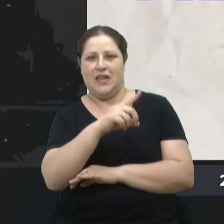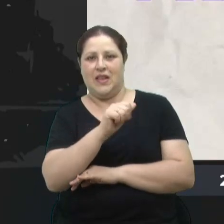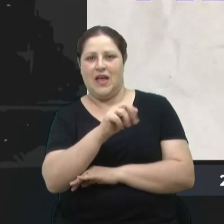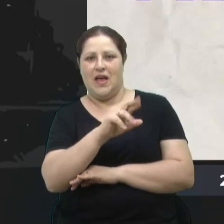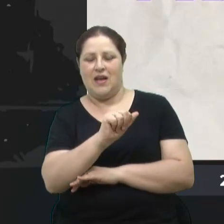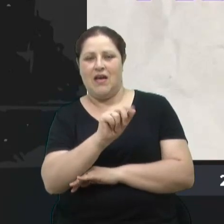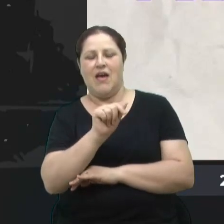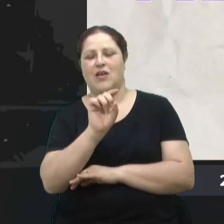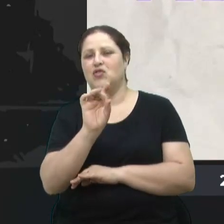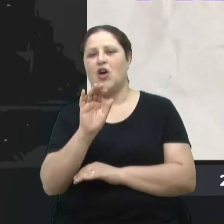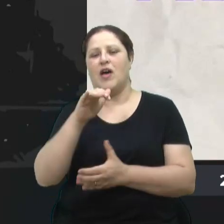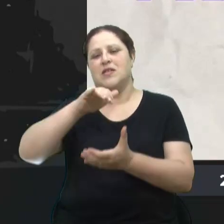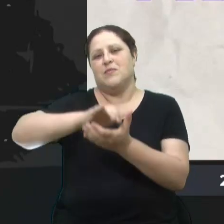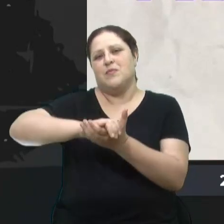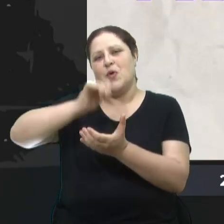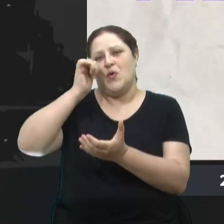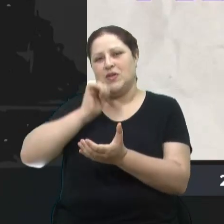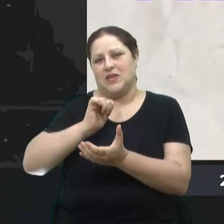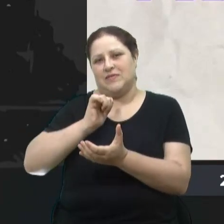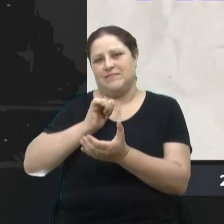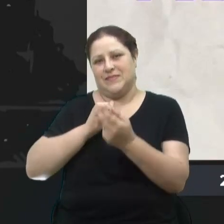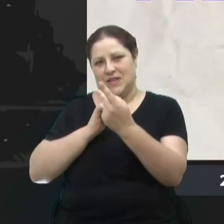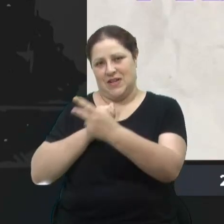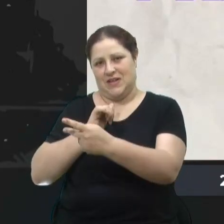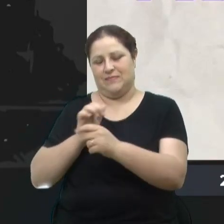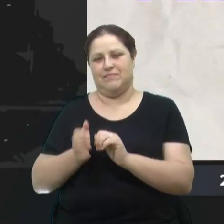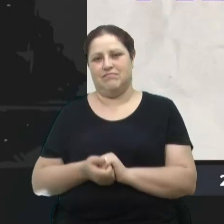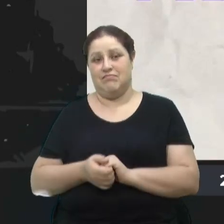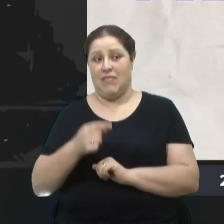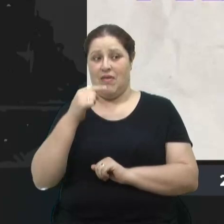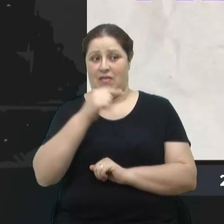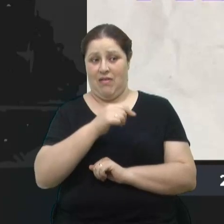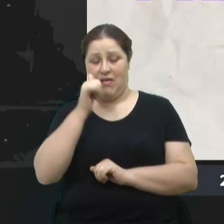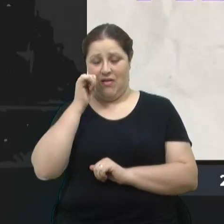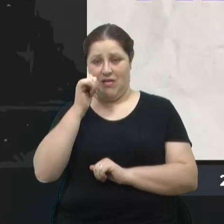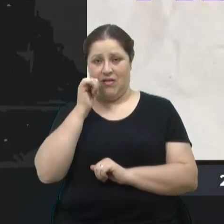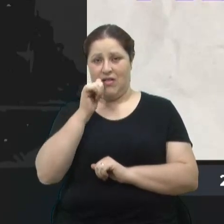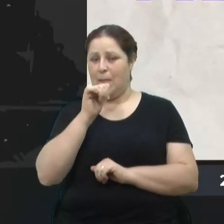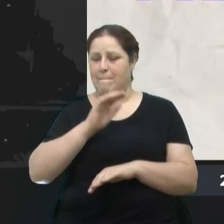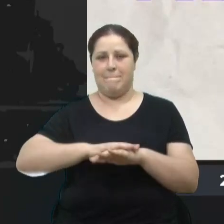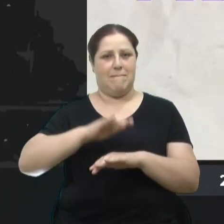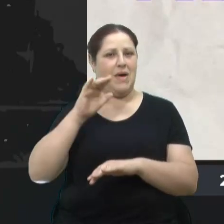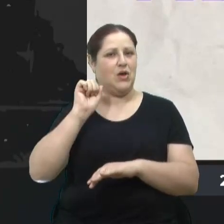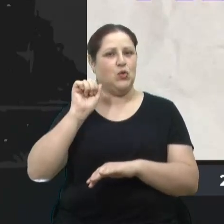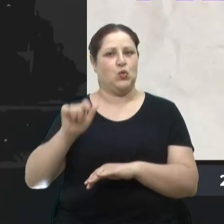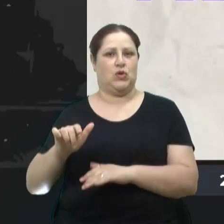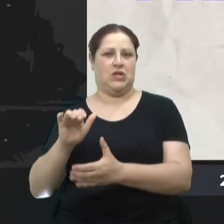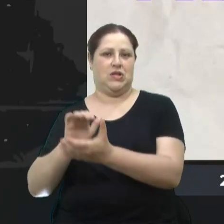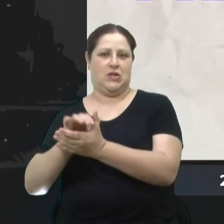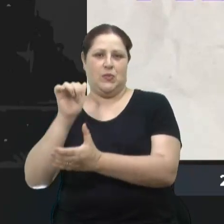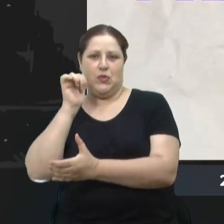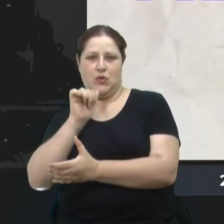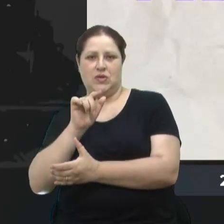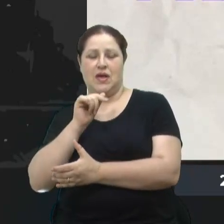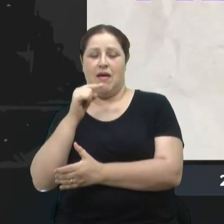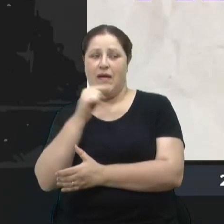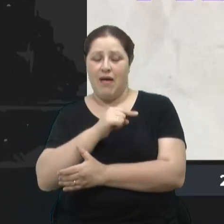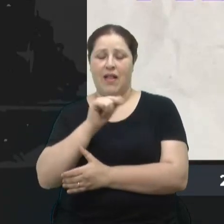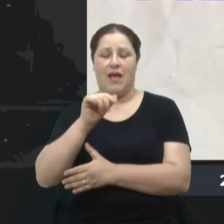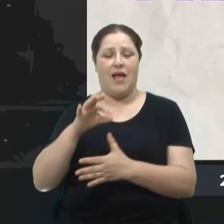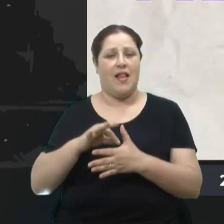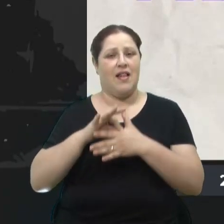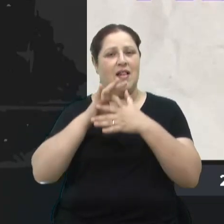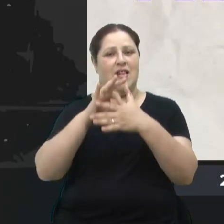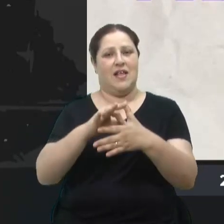Zumbi. A Dandara, ela foi muito mais do que isso. Ela foi uma das líderes do Quilombo de